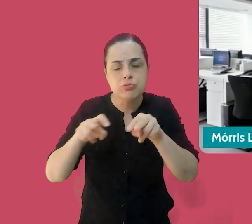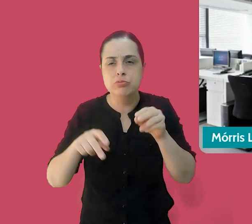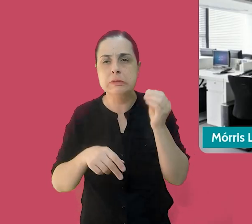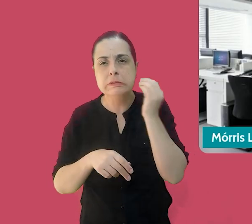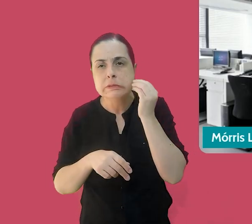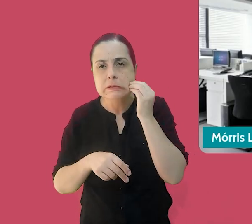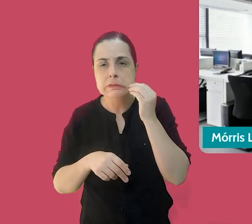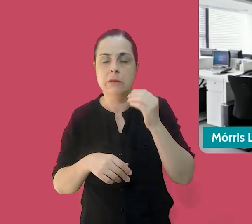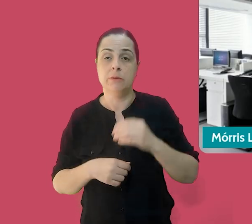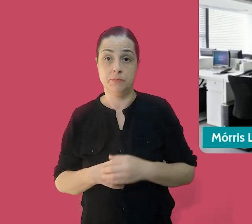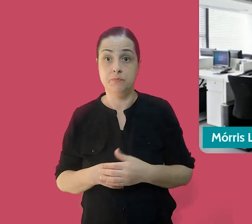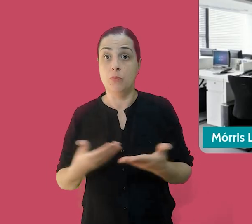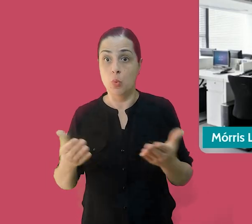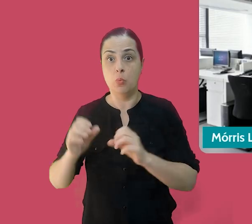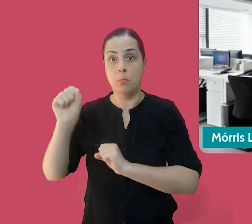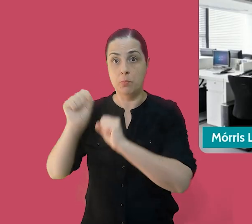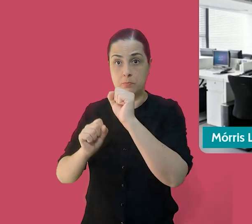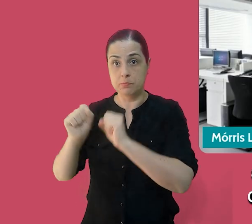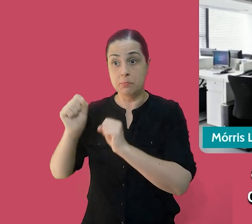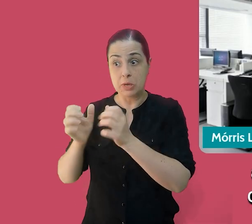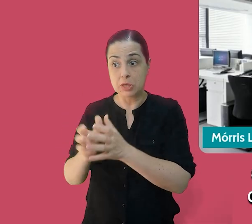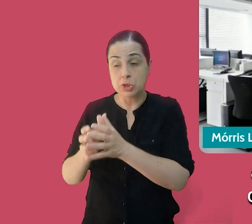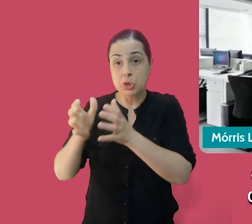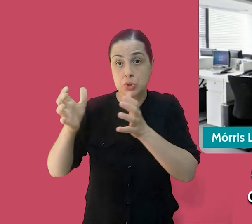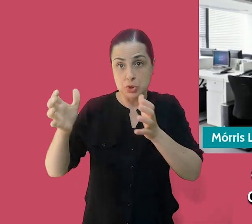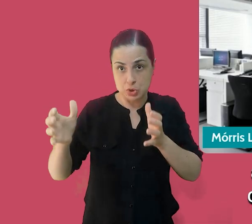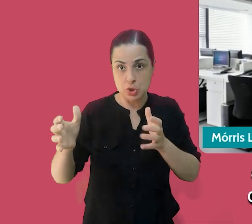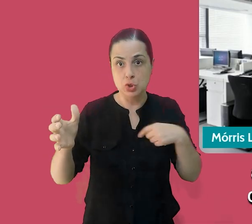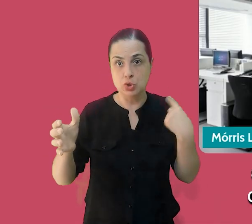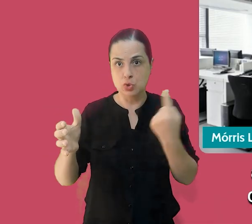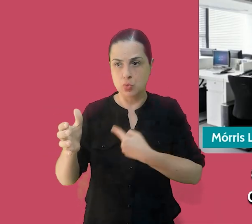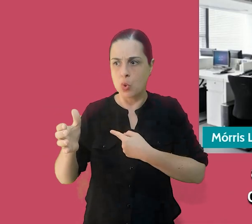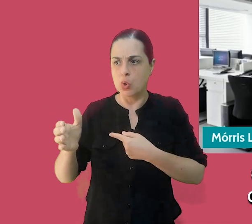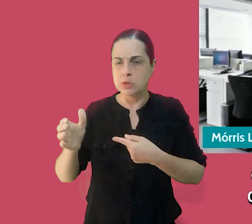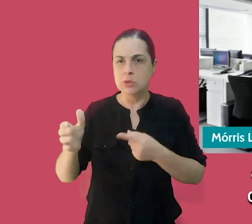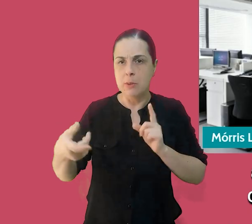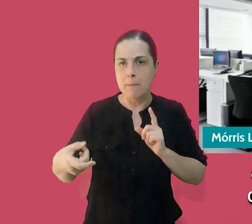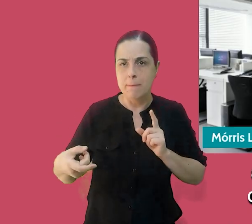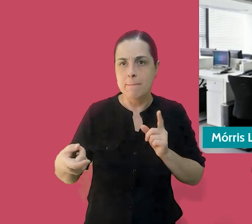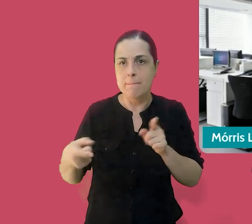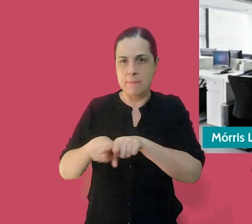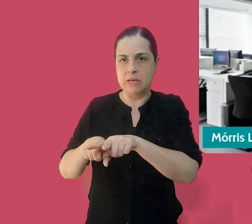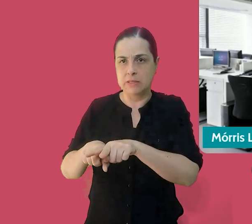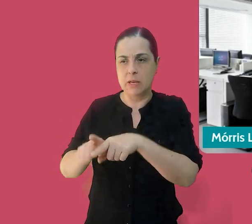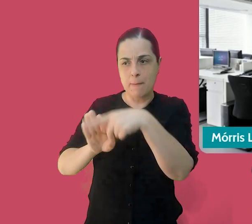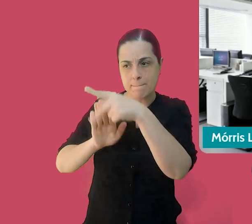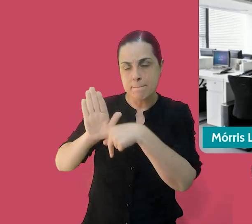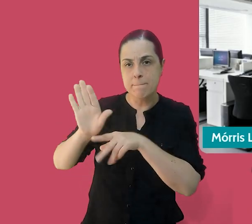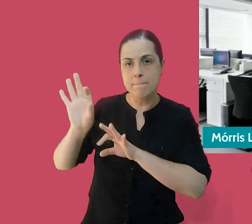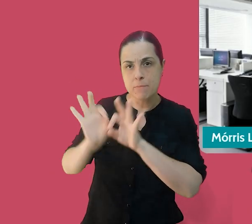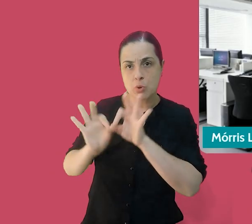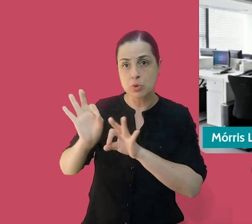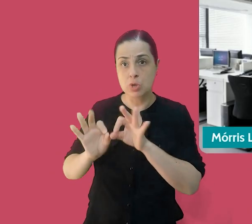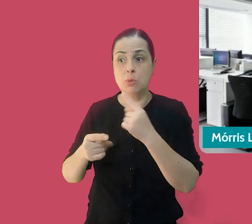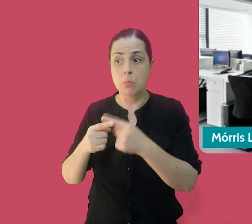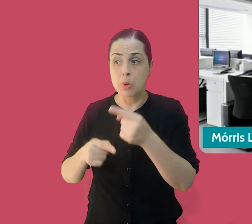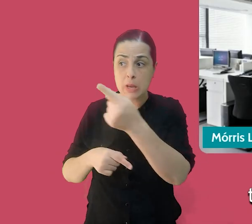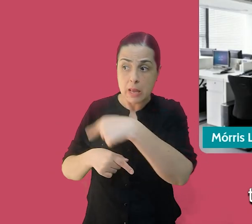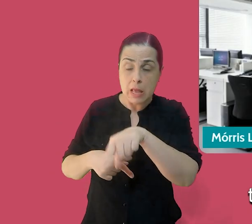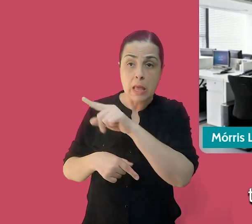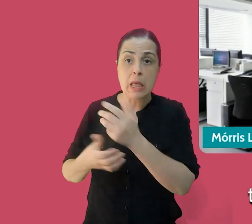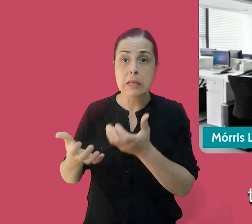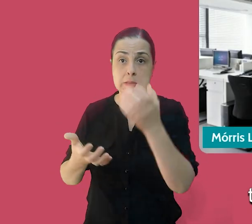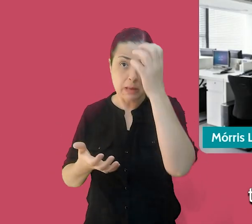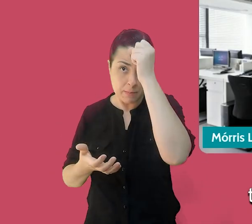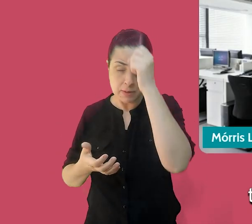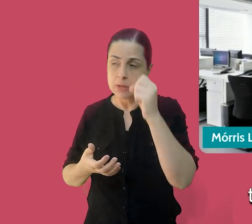com grandes empresas que, além de, eventualmente, contratarem pessoas com 50 mais, também estão querendo aprender sobre isso. Então, a